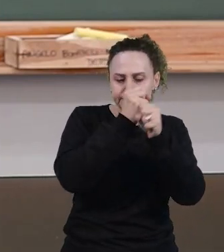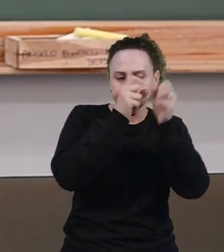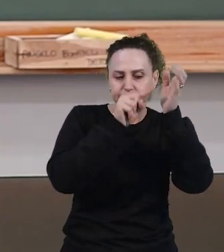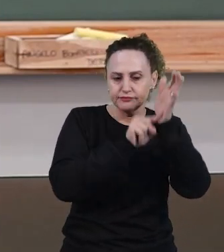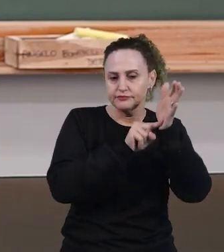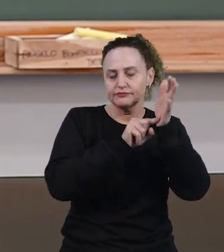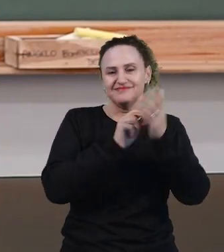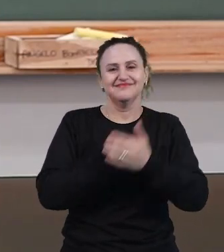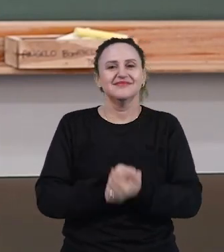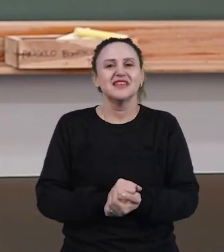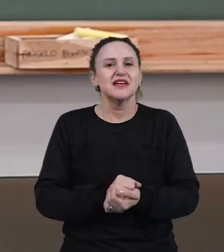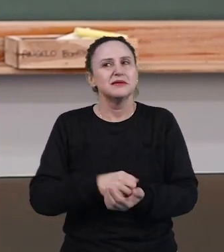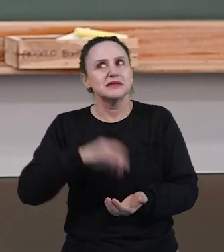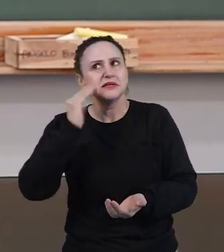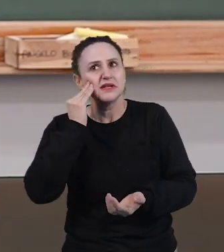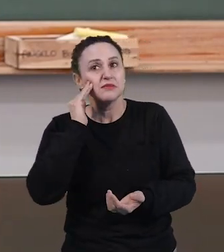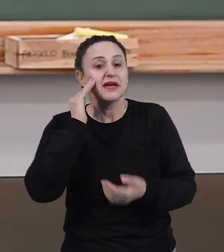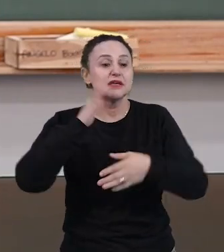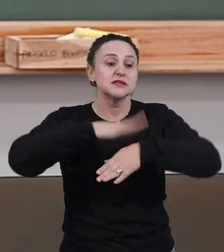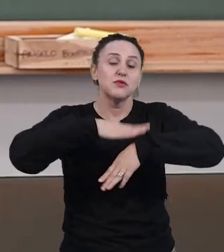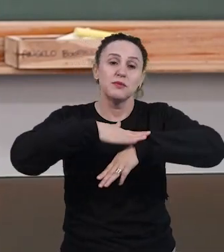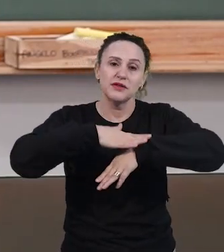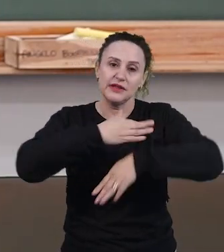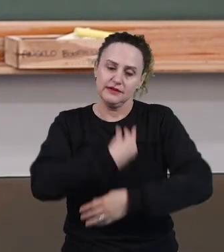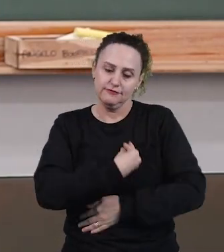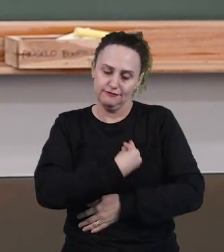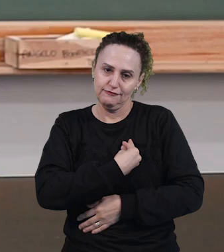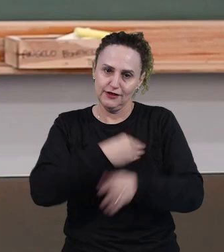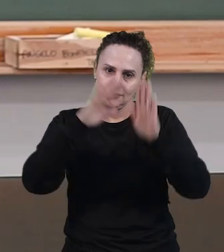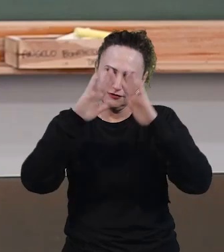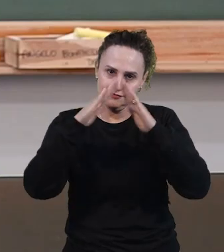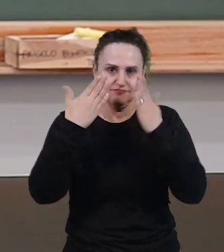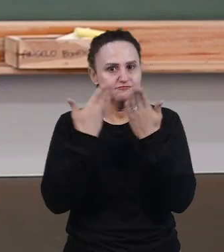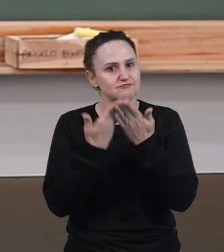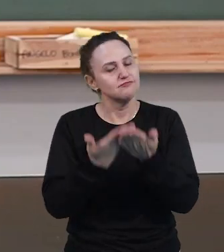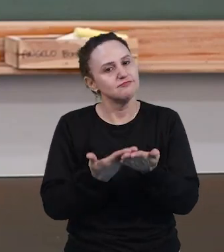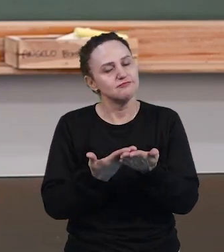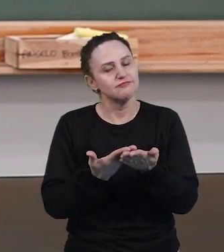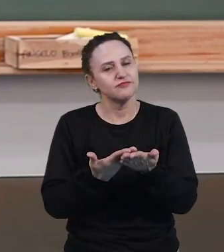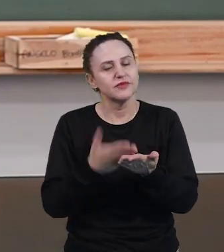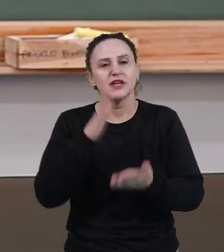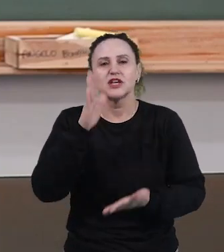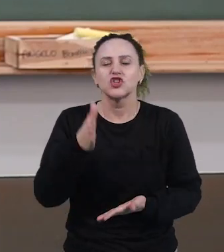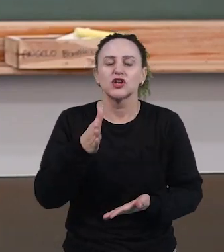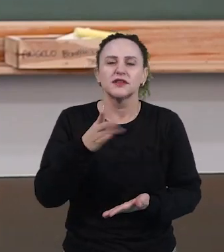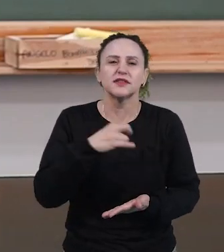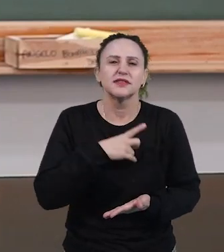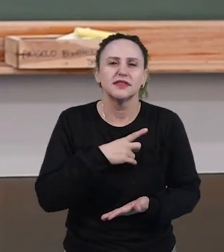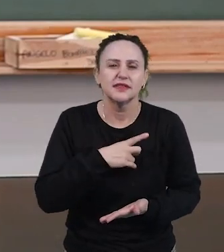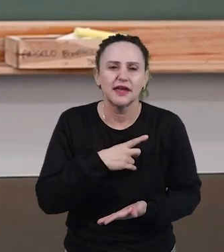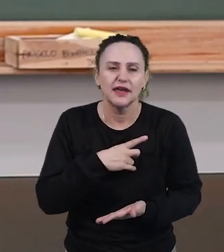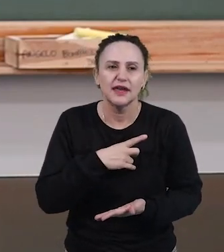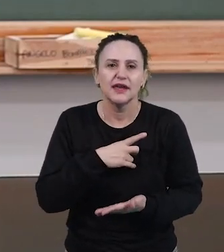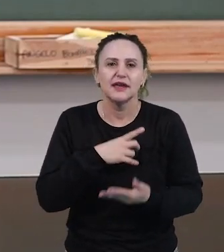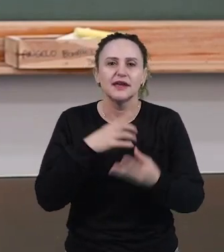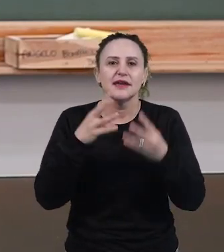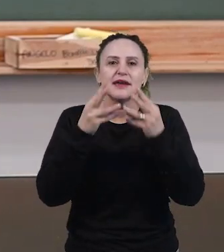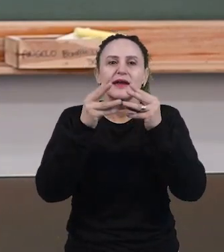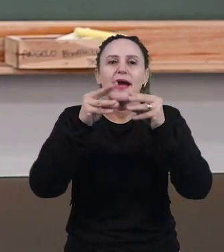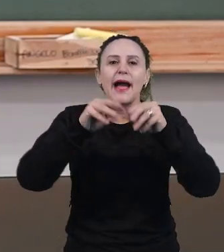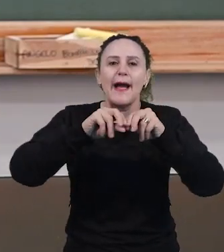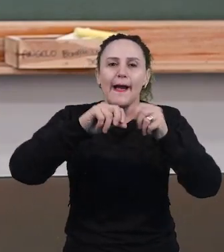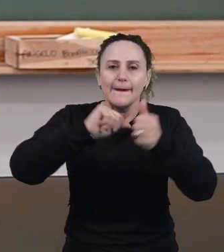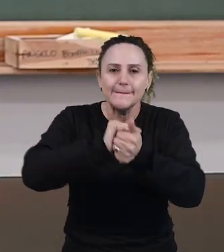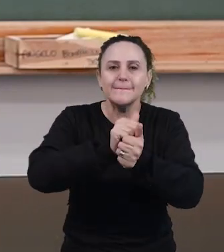novo momento que ela está vivendo na escola, por exemplo. Já tem noção de conservação de massa, de peso, de